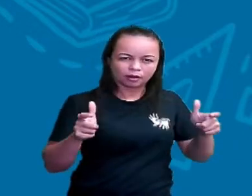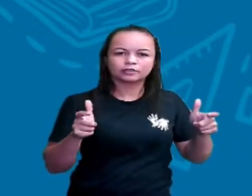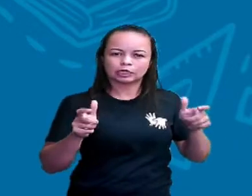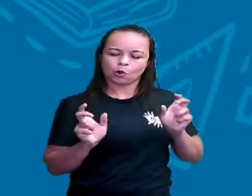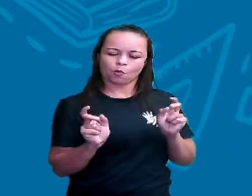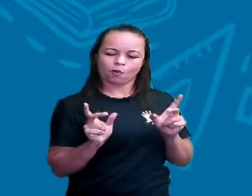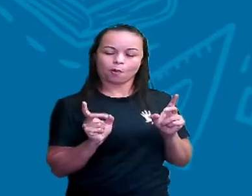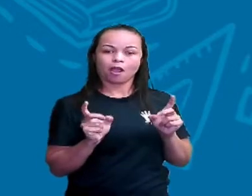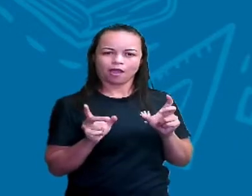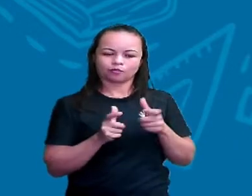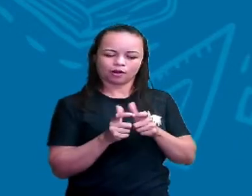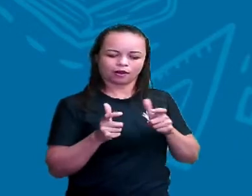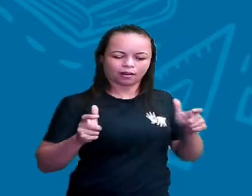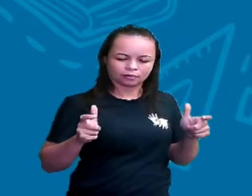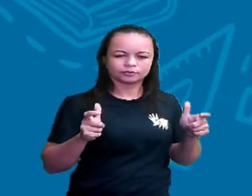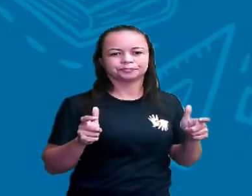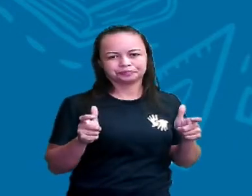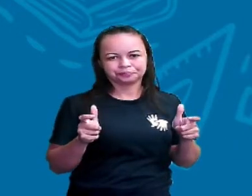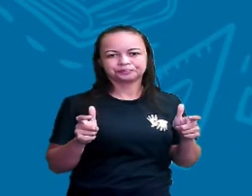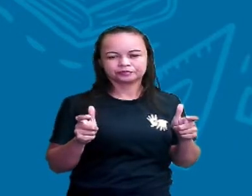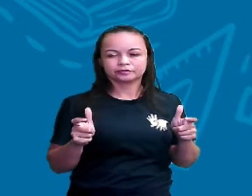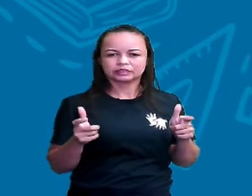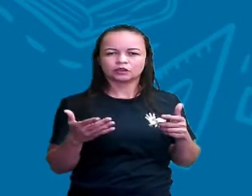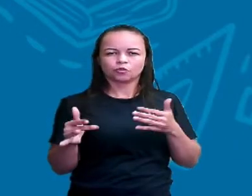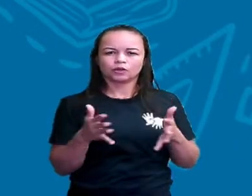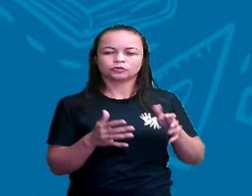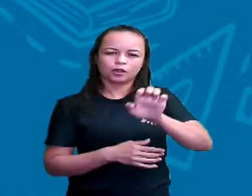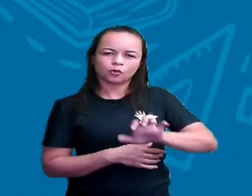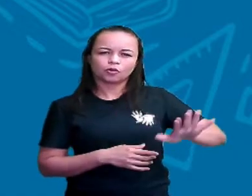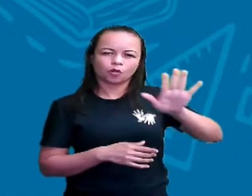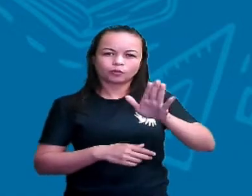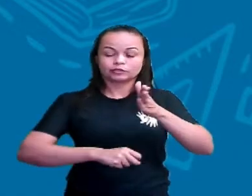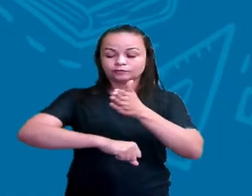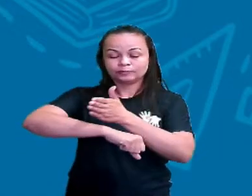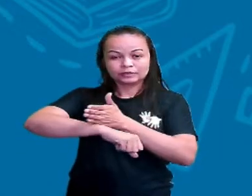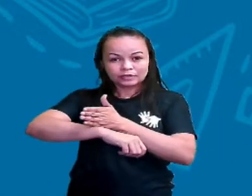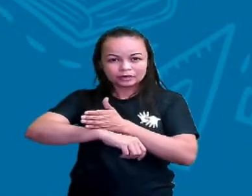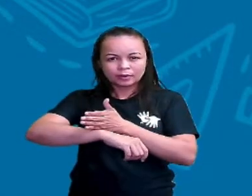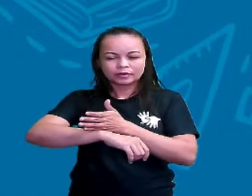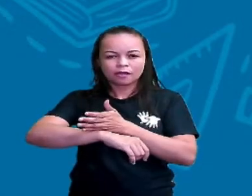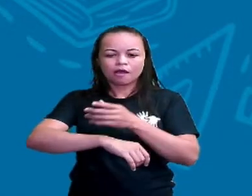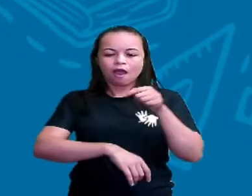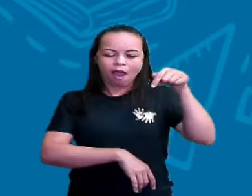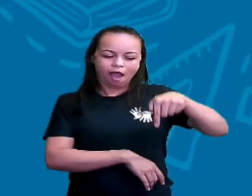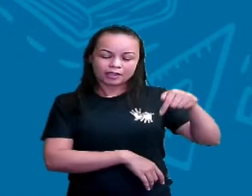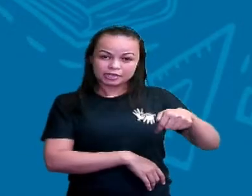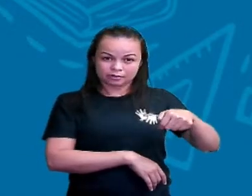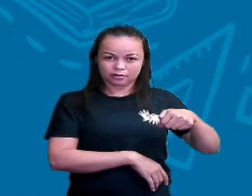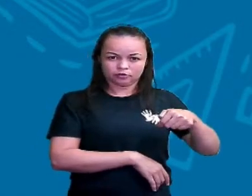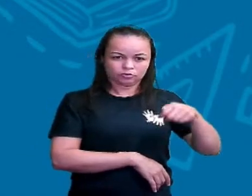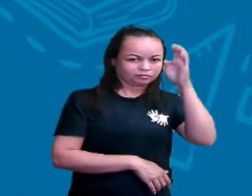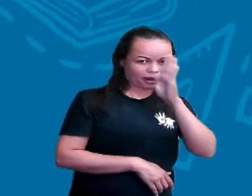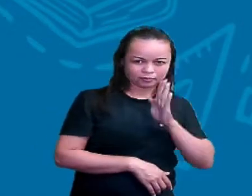Então, enquanto a Europa estava na Idade Média, aqui no Brasil, a gente ainda não estava,